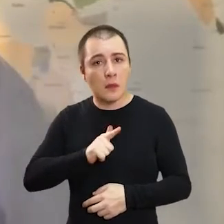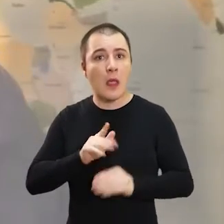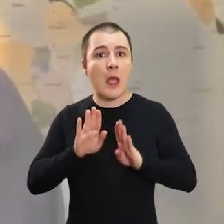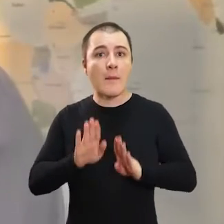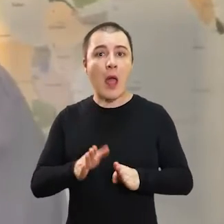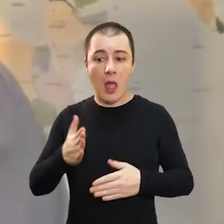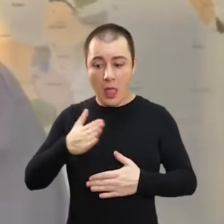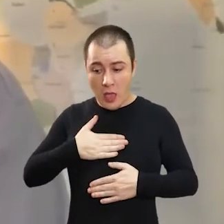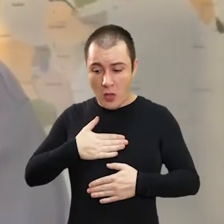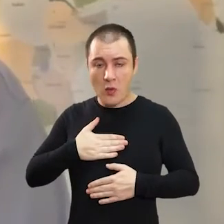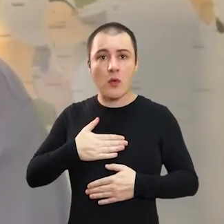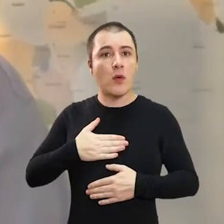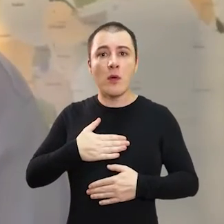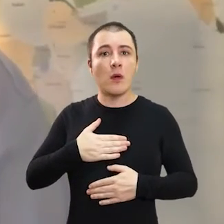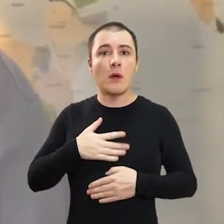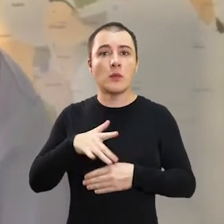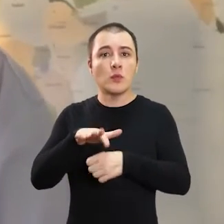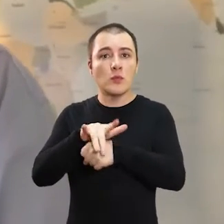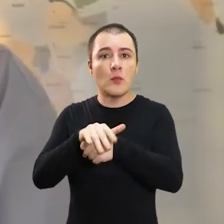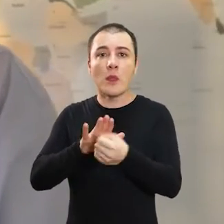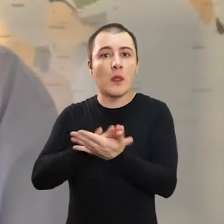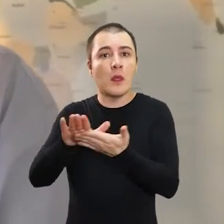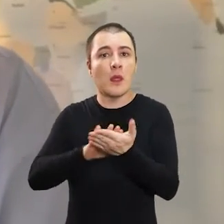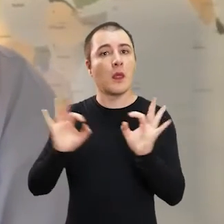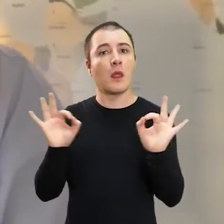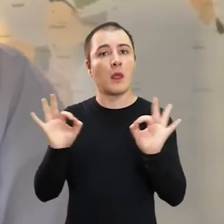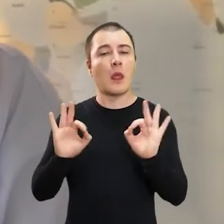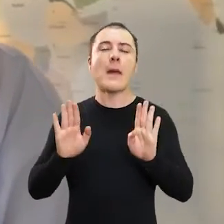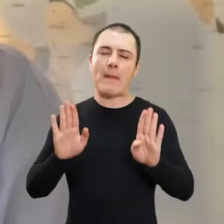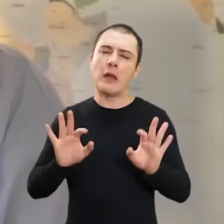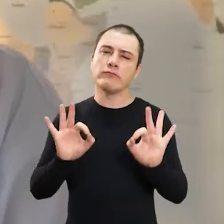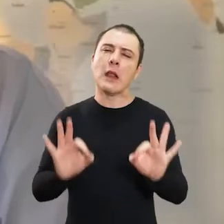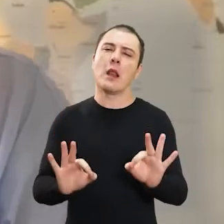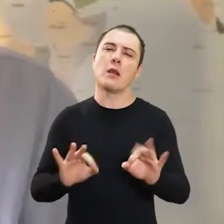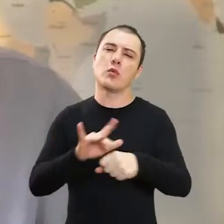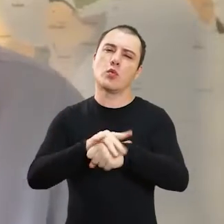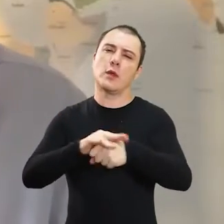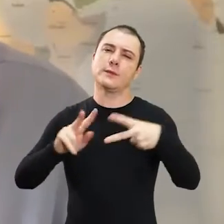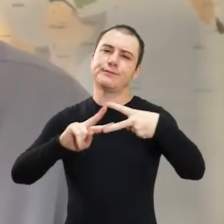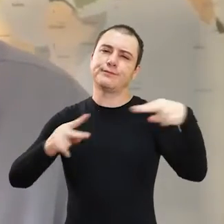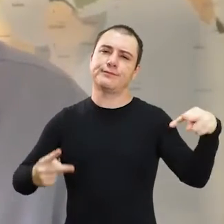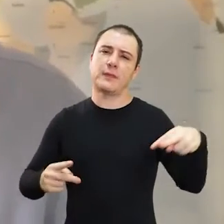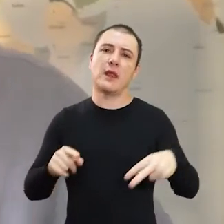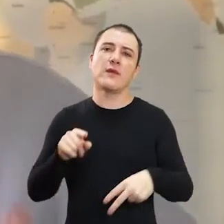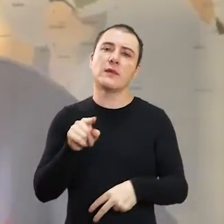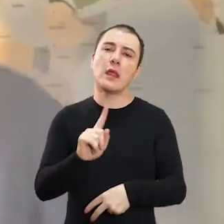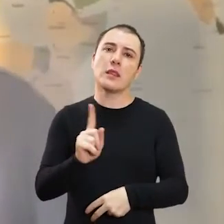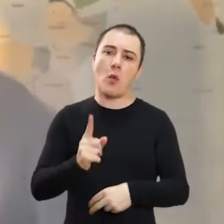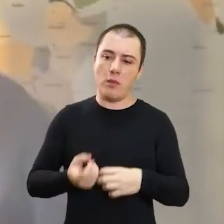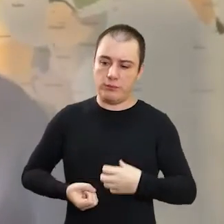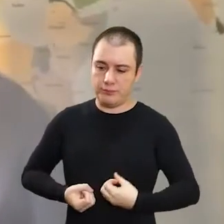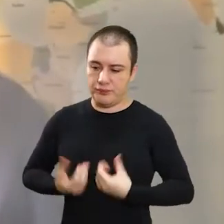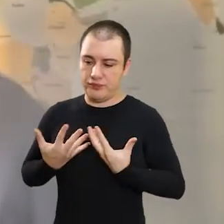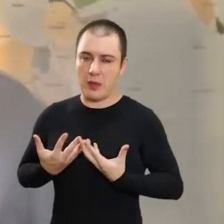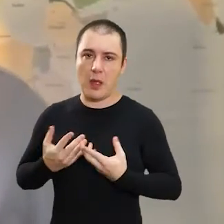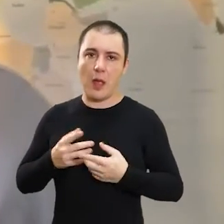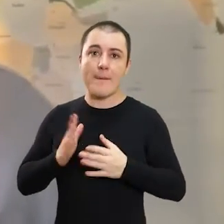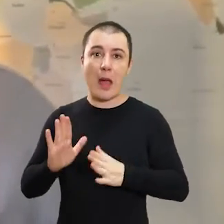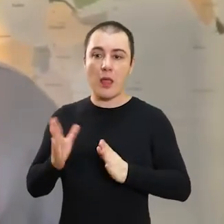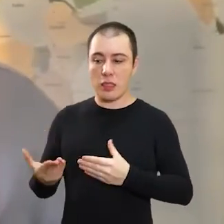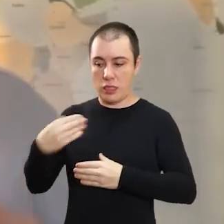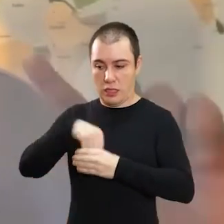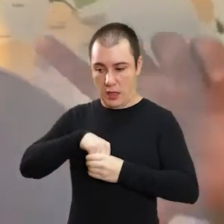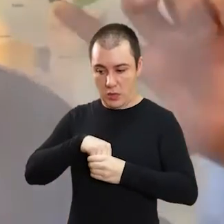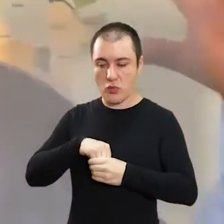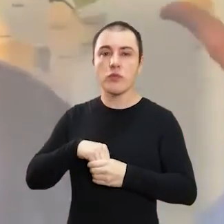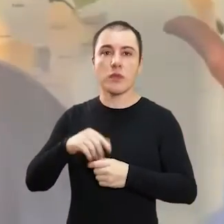mas não manifesta a doença, entendeu? Mas ela é sim uma doença genética, mas às vezes você não manifesta, apesar de ter o gene,